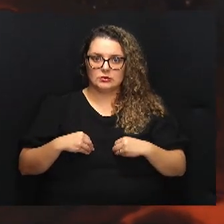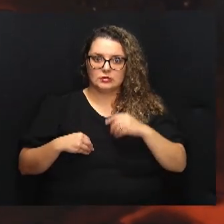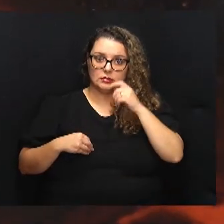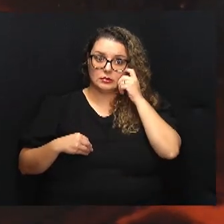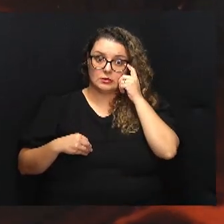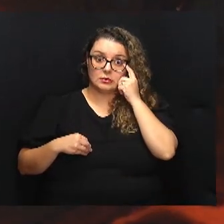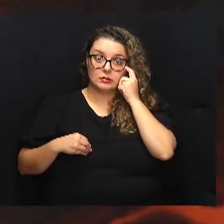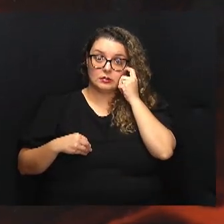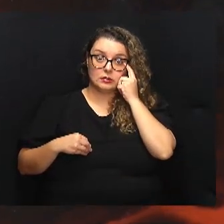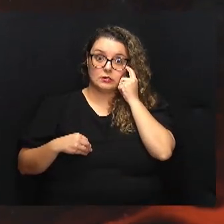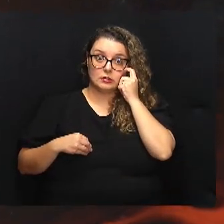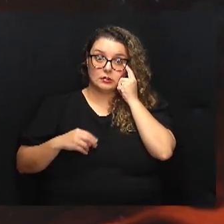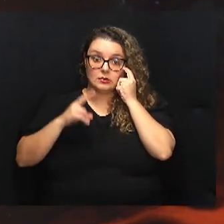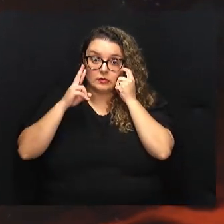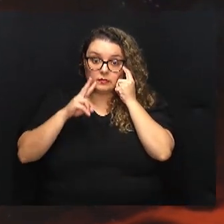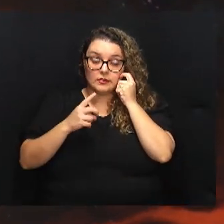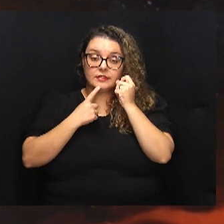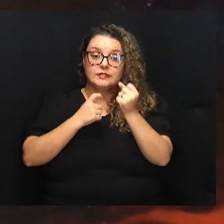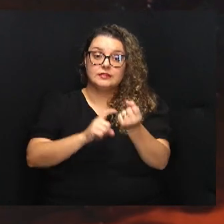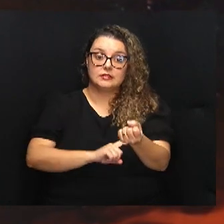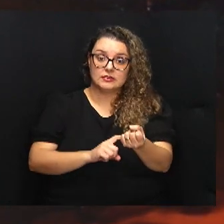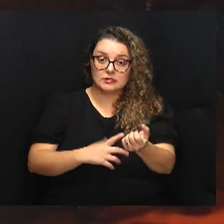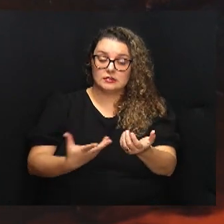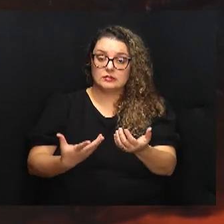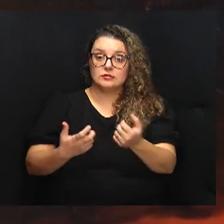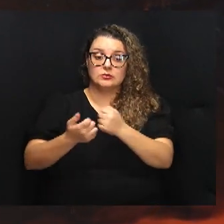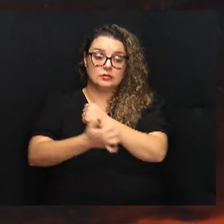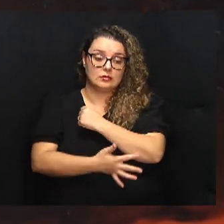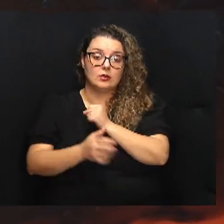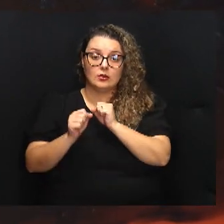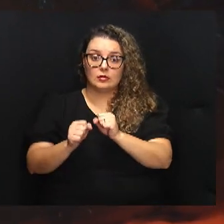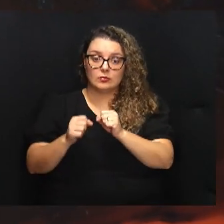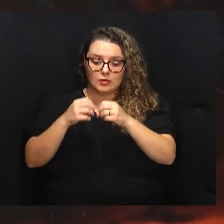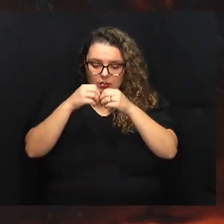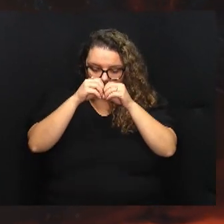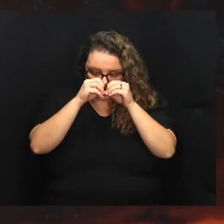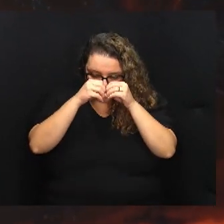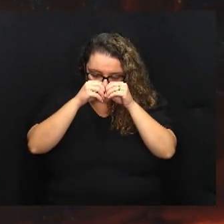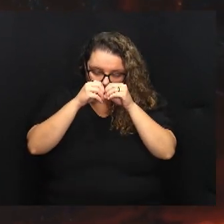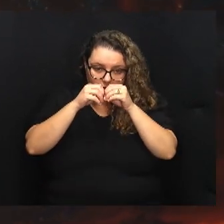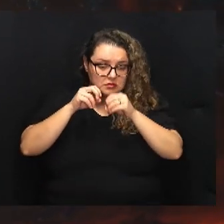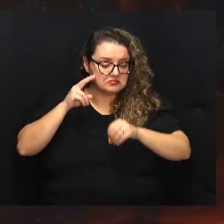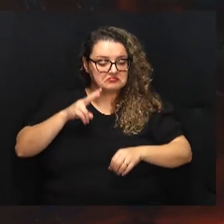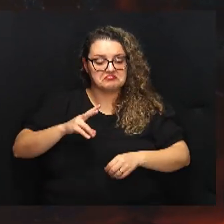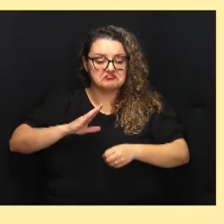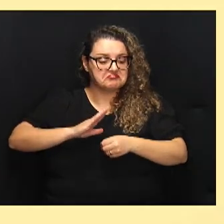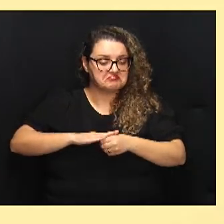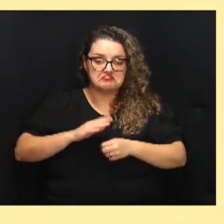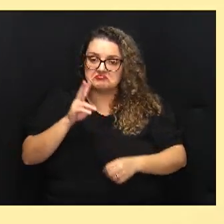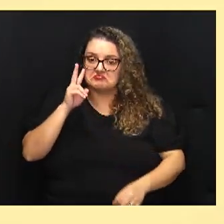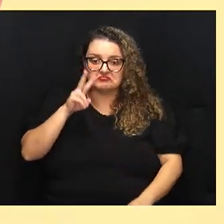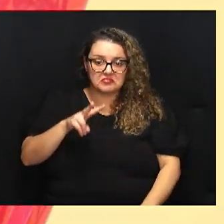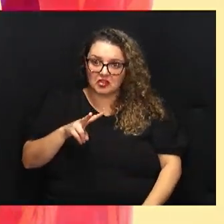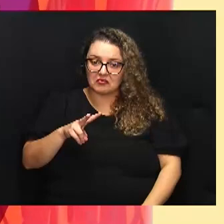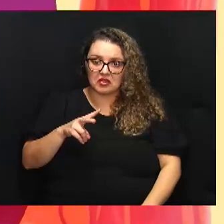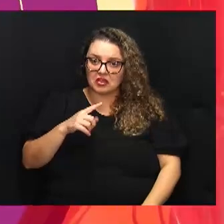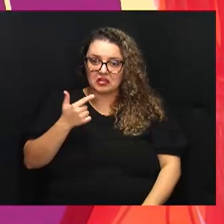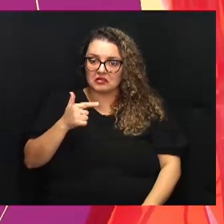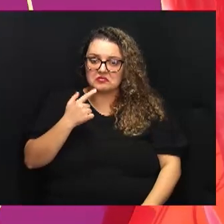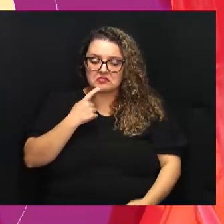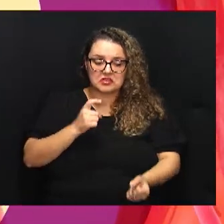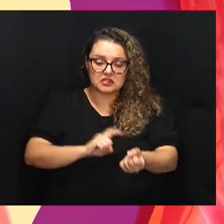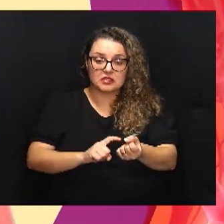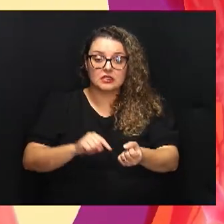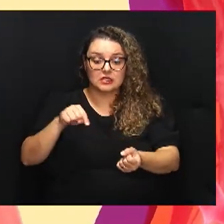identificar a presença de sangramento nas fezes, que muitas vezes pode ser microscópico. A gente olha no vaso sanitário e não vê que está tendo sangramento. Nesse exame a